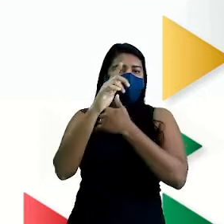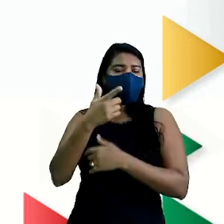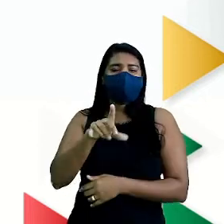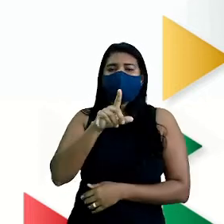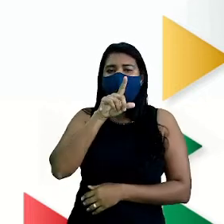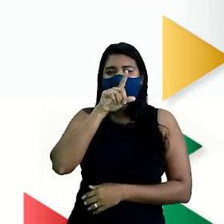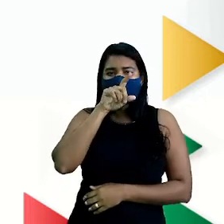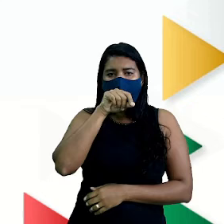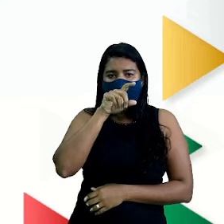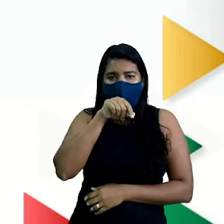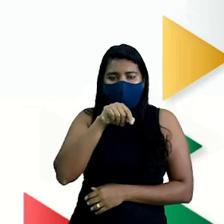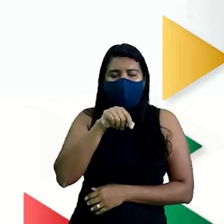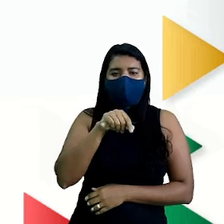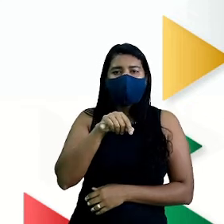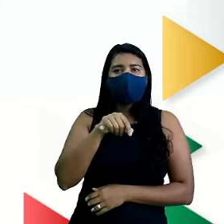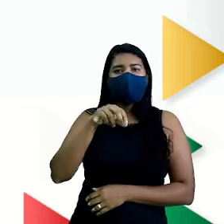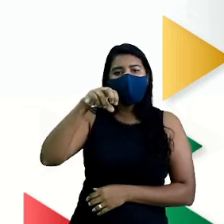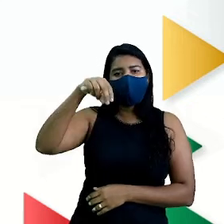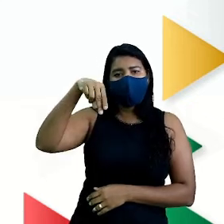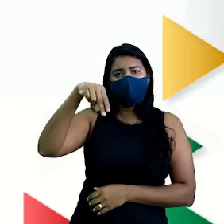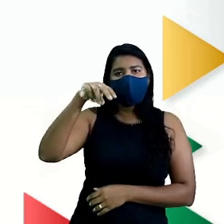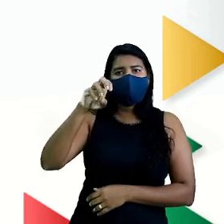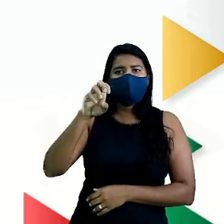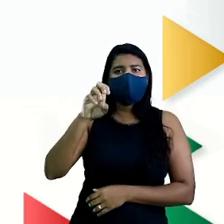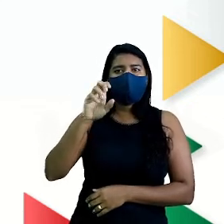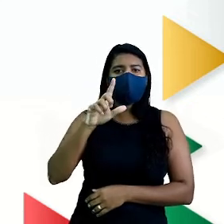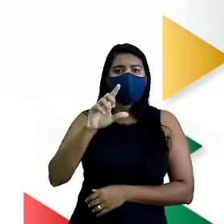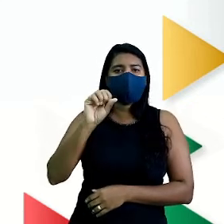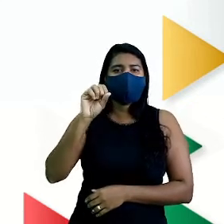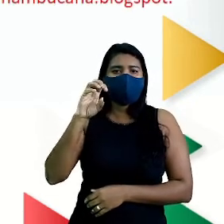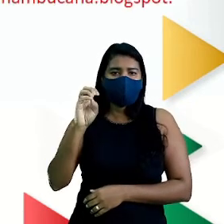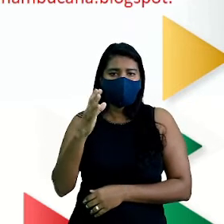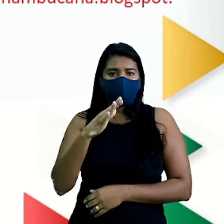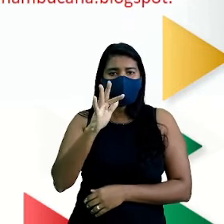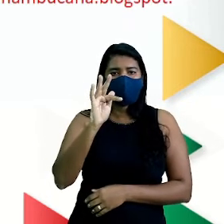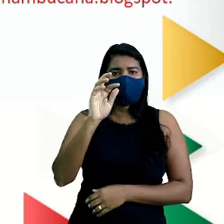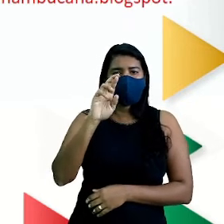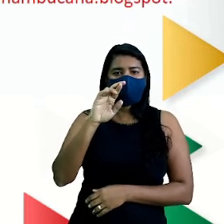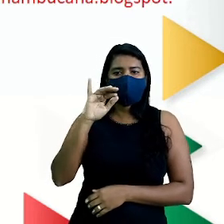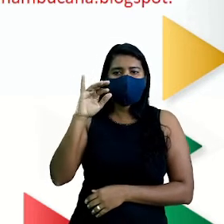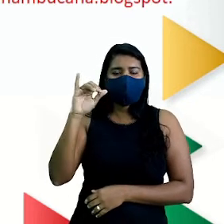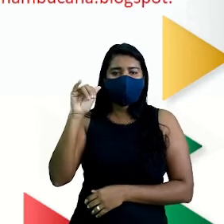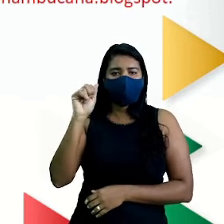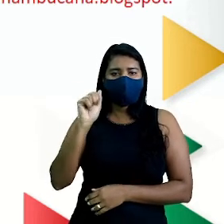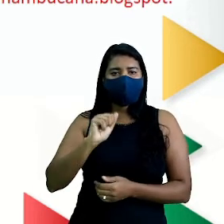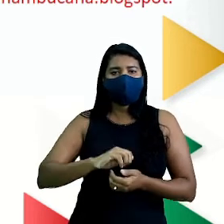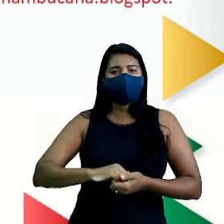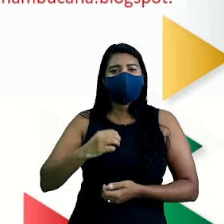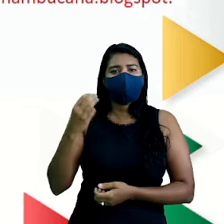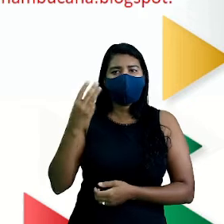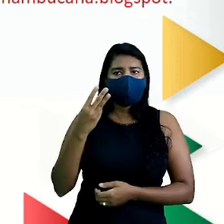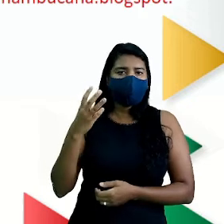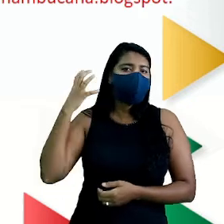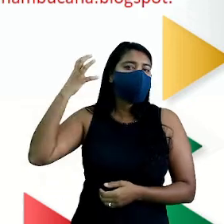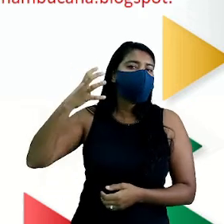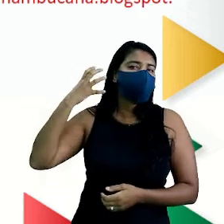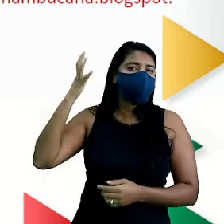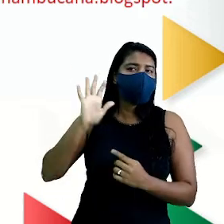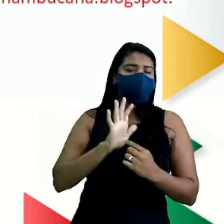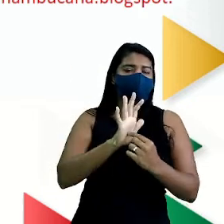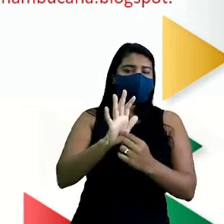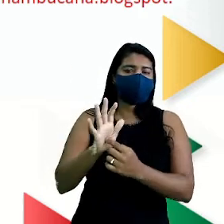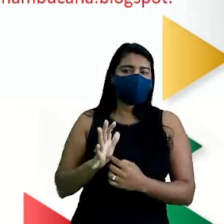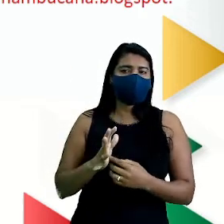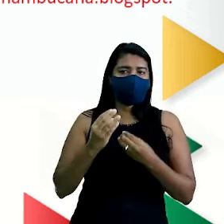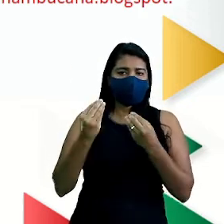de Nelson Ferreira, do grande maestro Nelson Ferreira, tá, gente? 3 emissoras de rádio se destacam